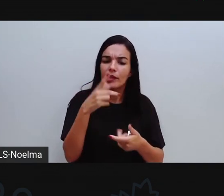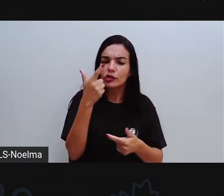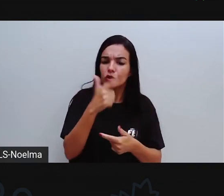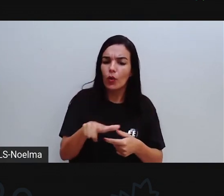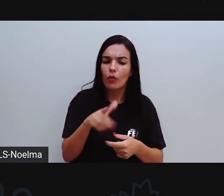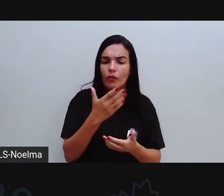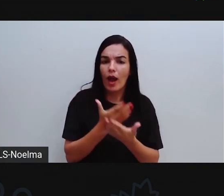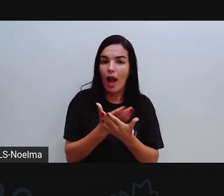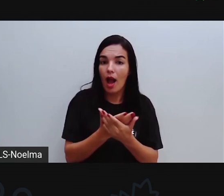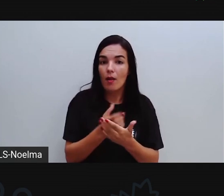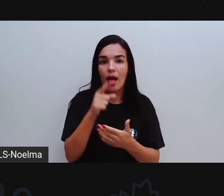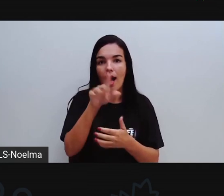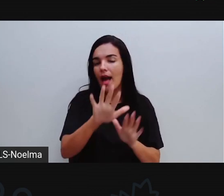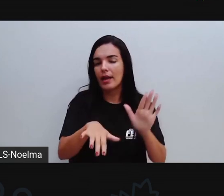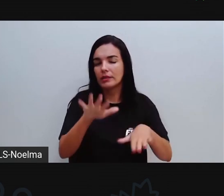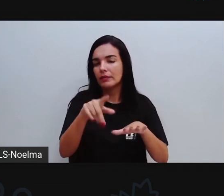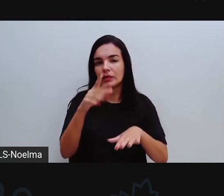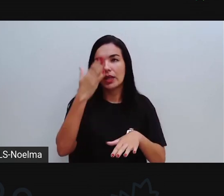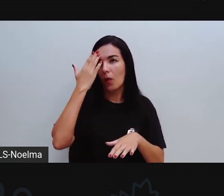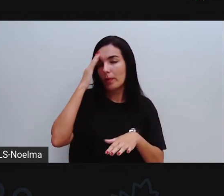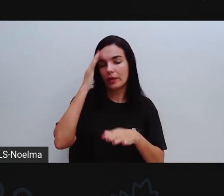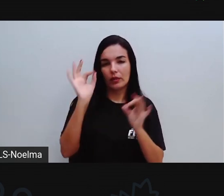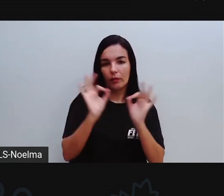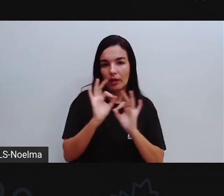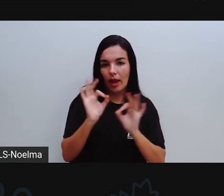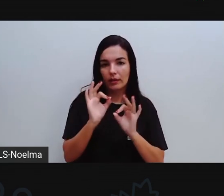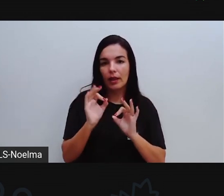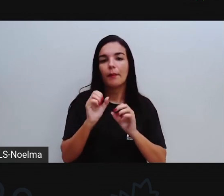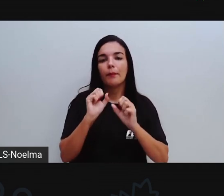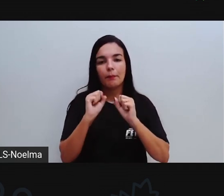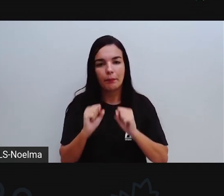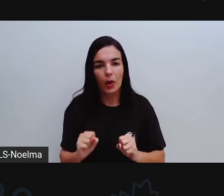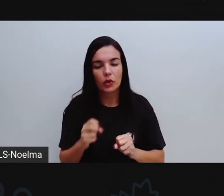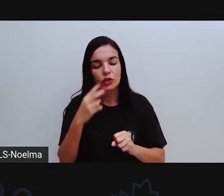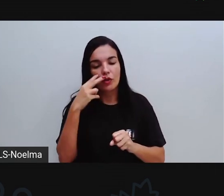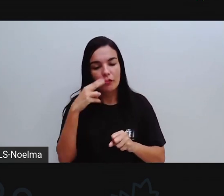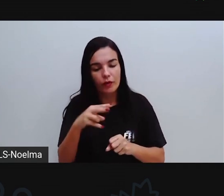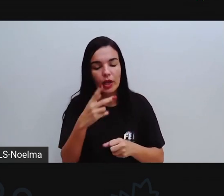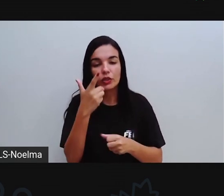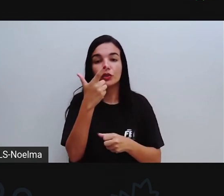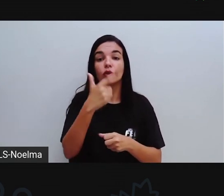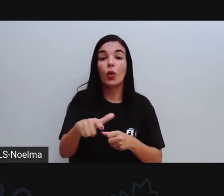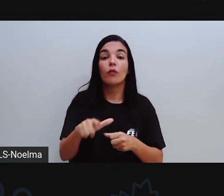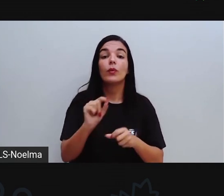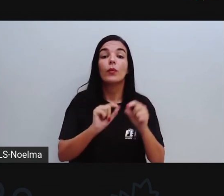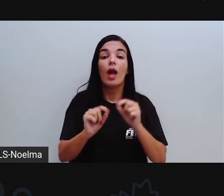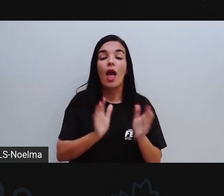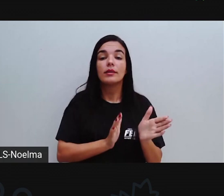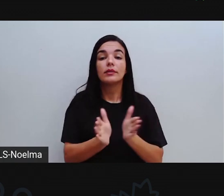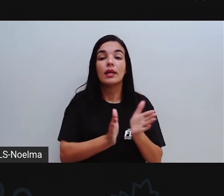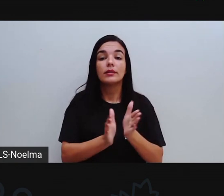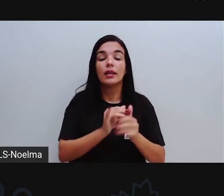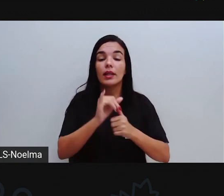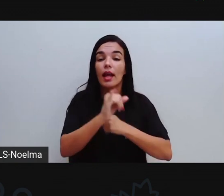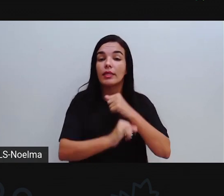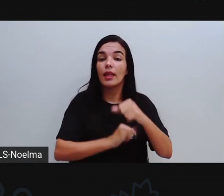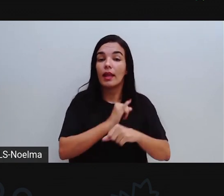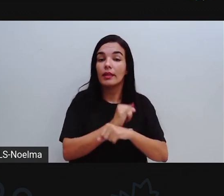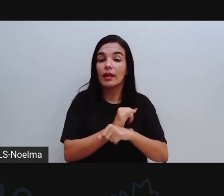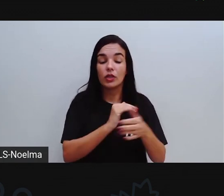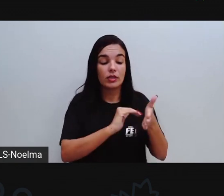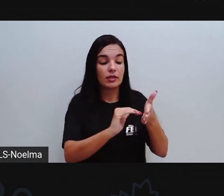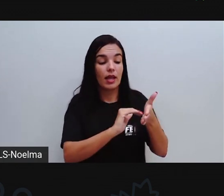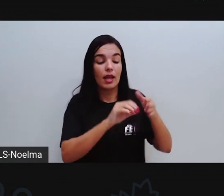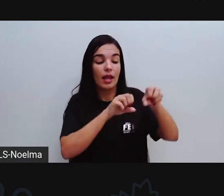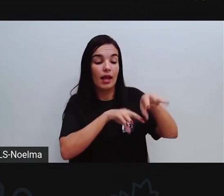não compreenderam alguma coisa em relação a esse assunto, vocês podem fazer isso acessando o nosso canal do YouTube, o